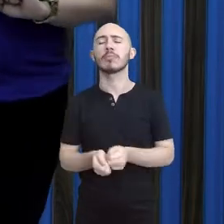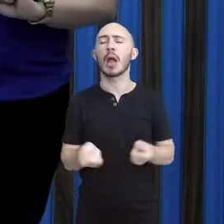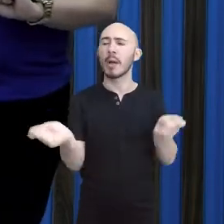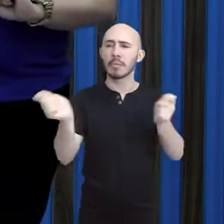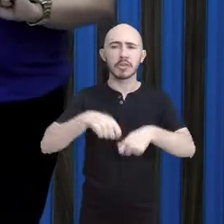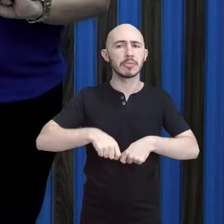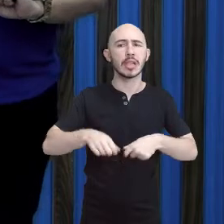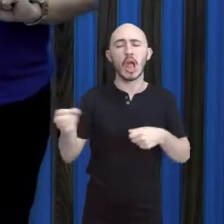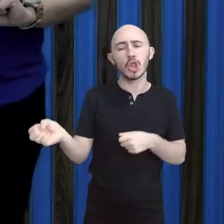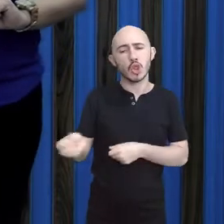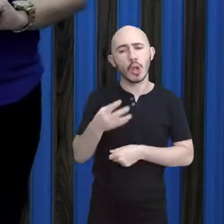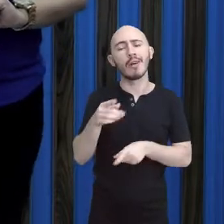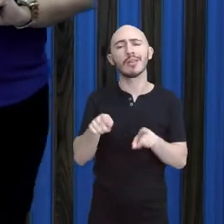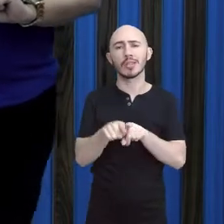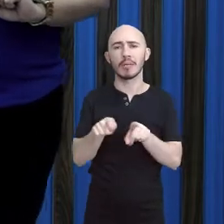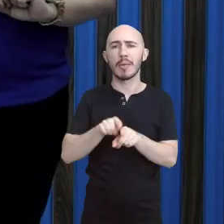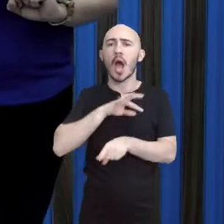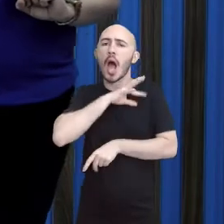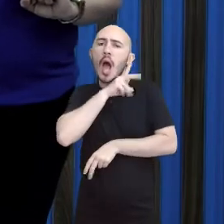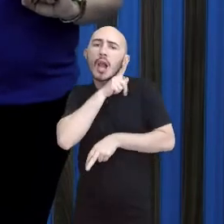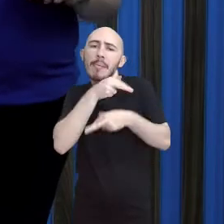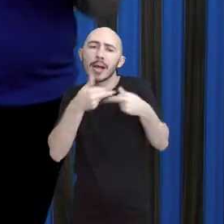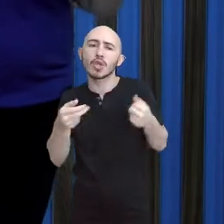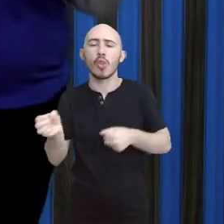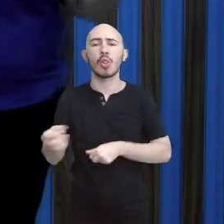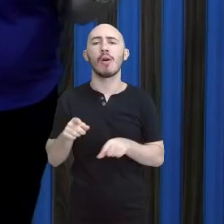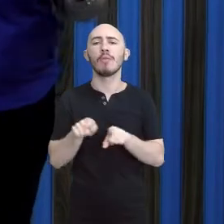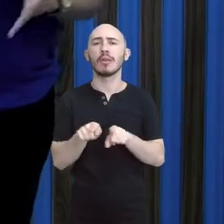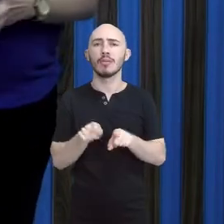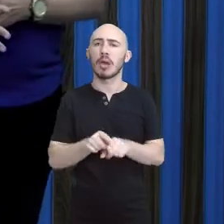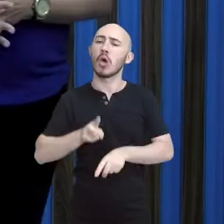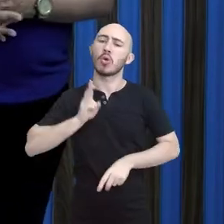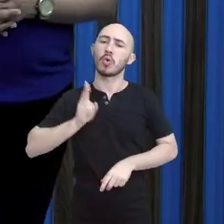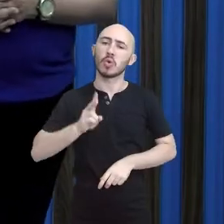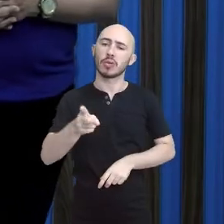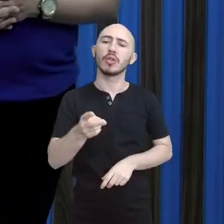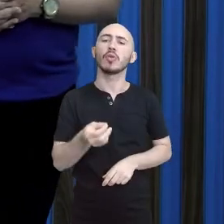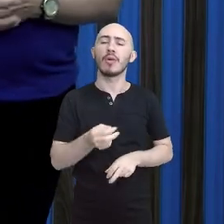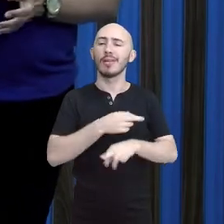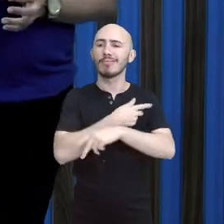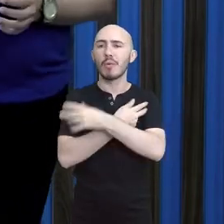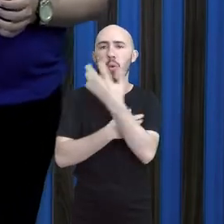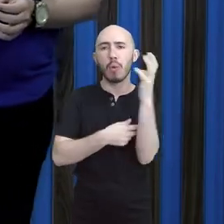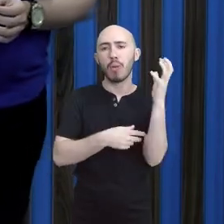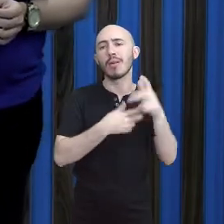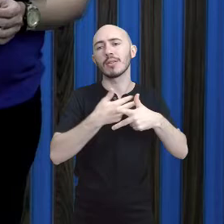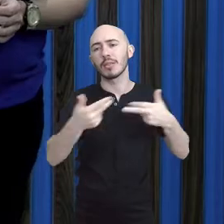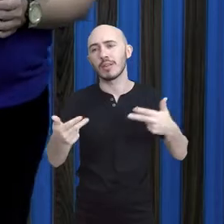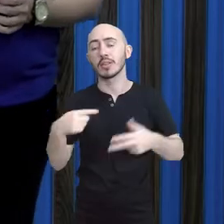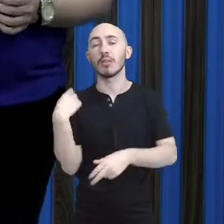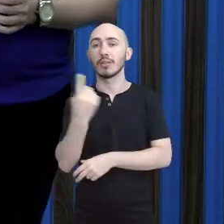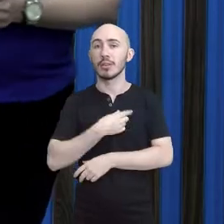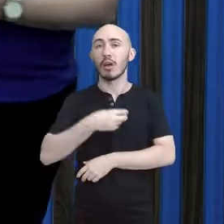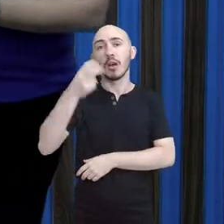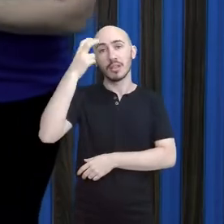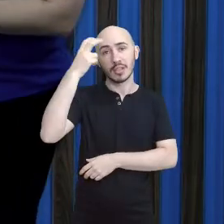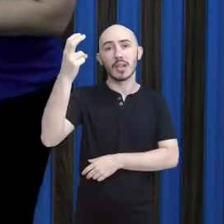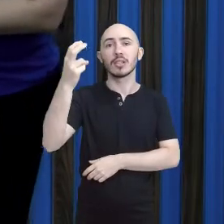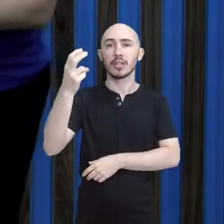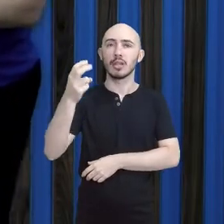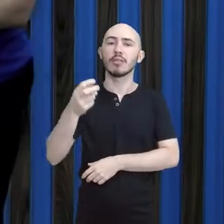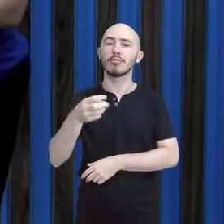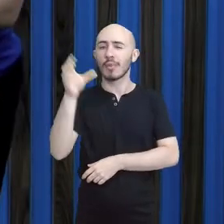né? Novos animais, organismos aí para manter essa biodiversidade que a gente tem. Então a gente tem que ser esperto e aprender com